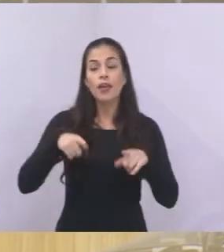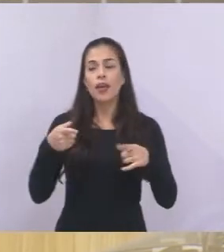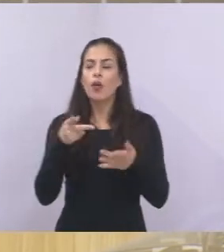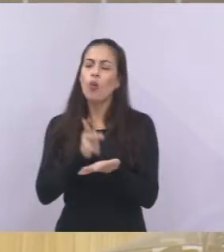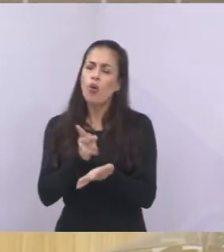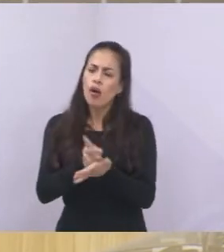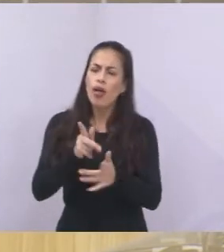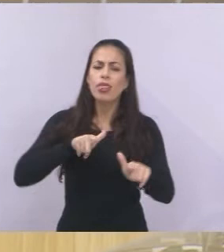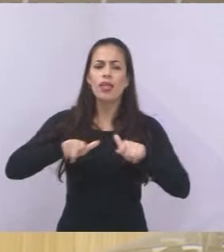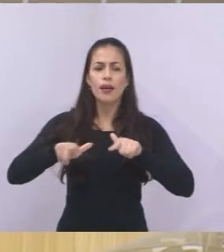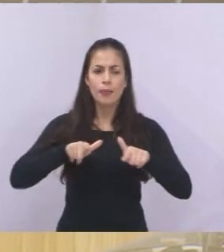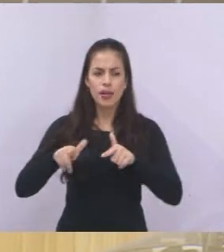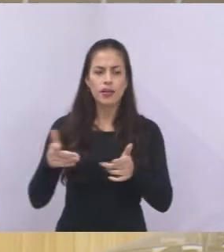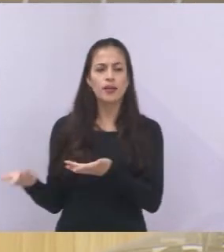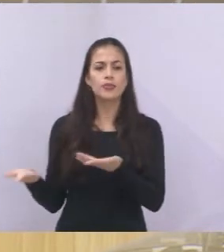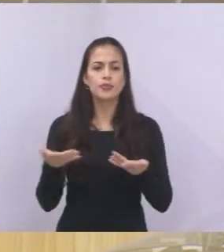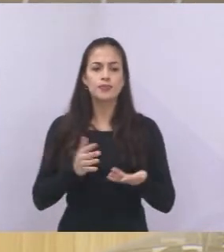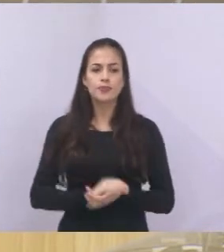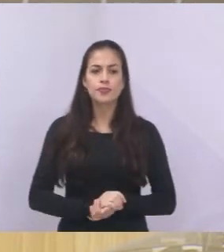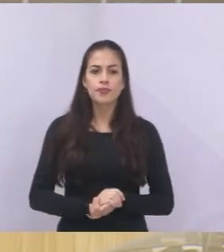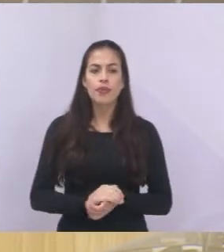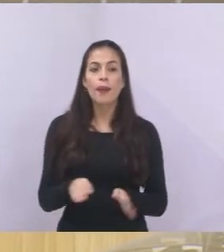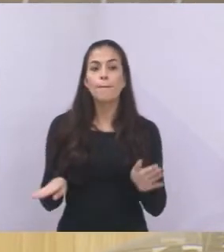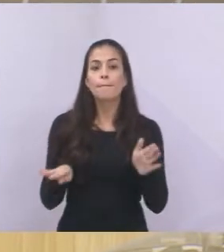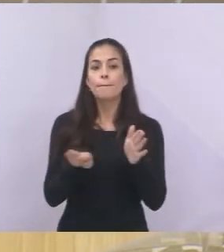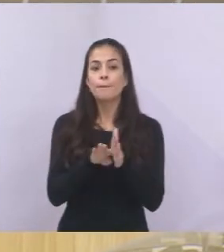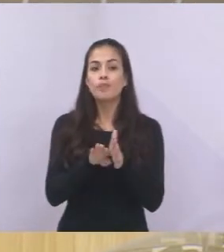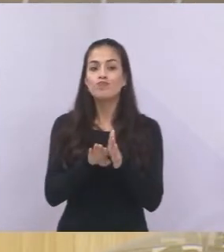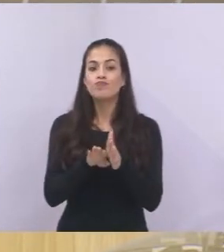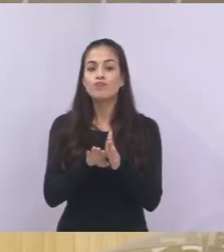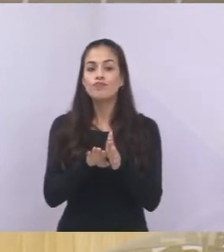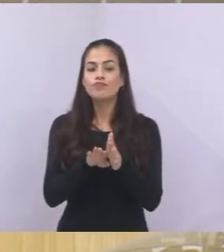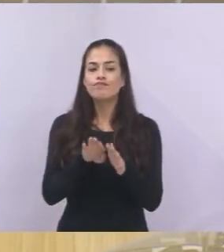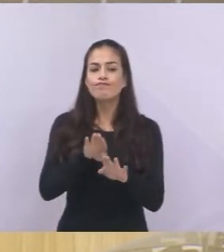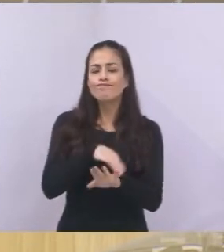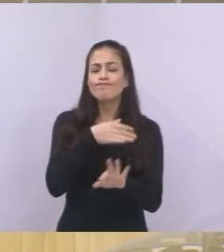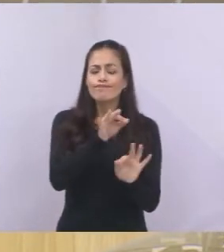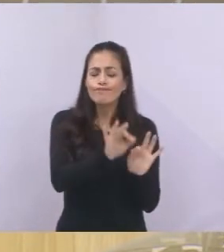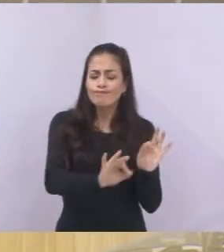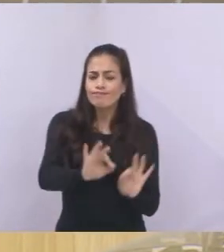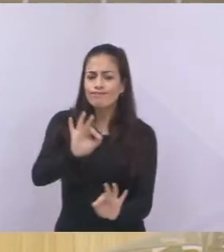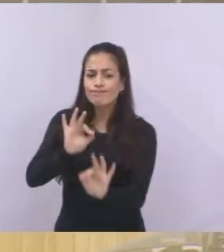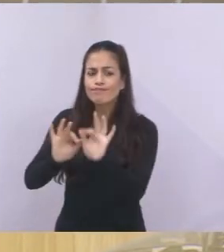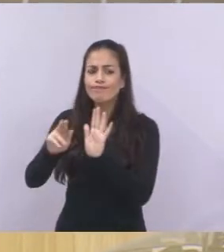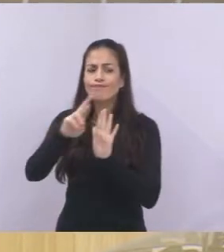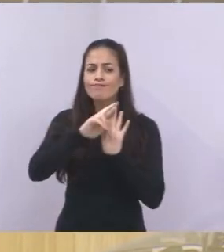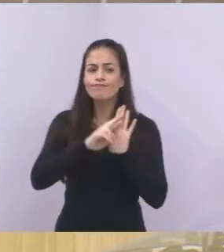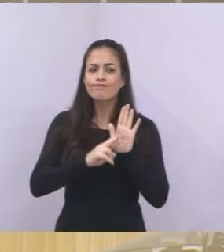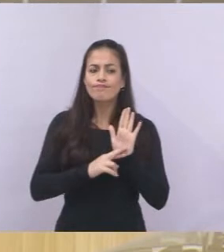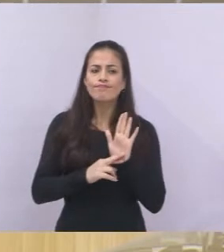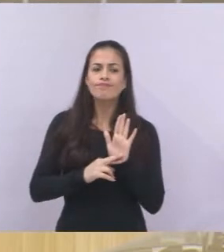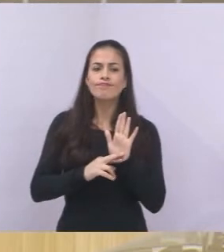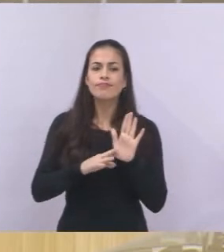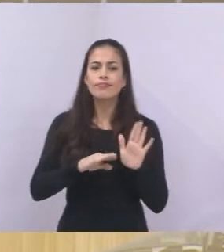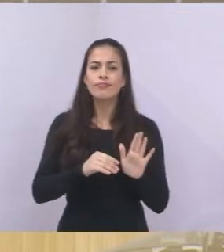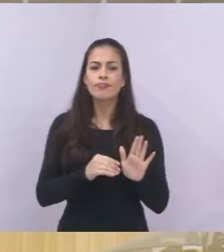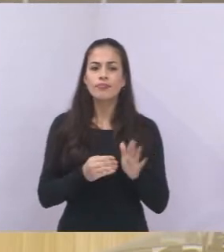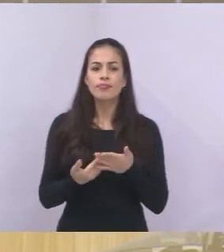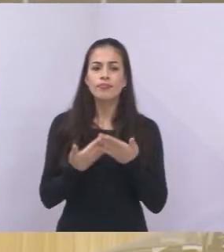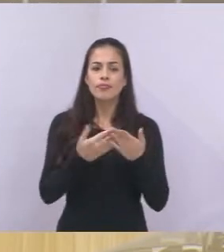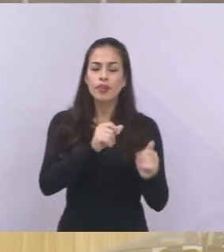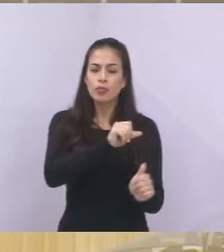2023, prazo no qual as atuais regras de transição permanecem vigentes por força de modificação feita no